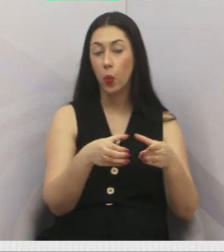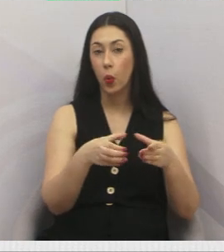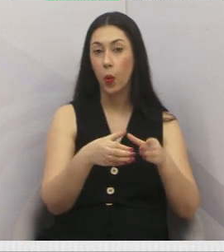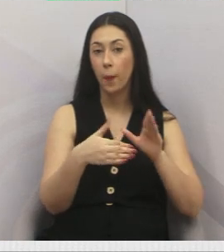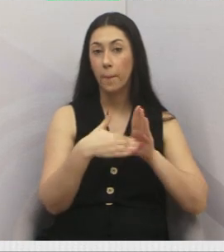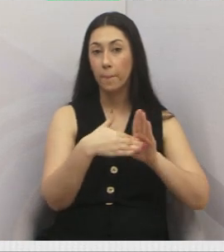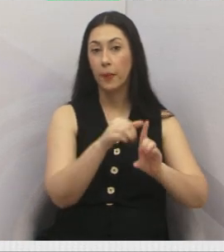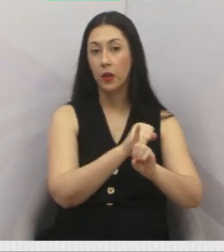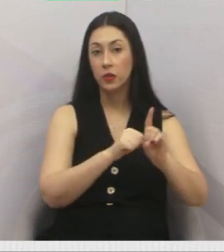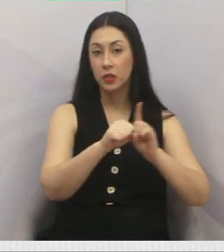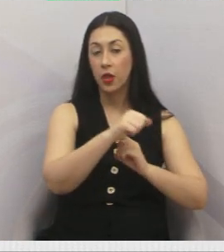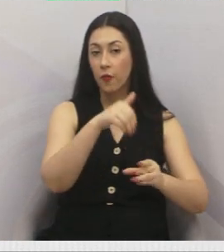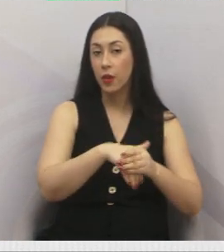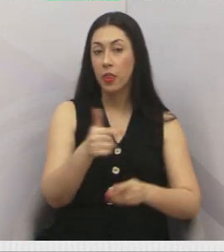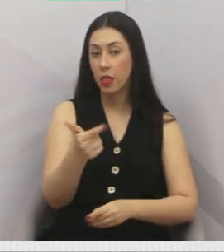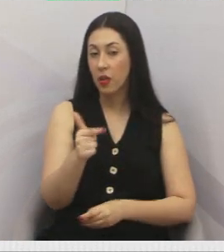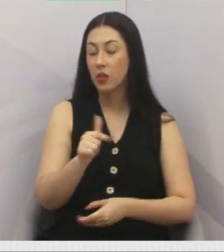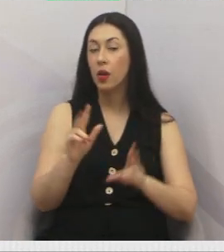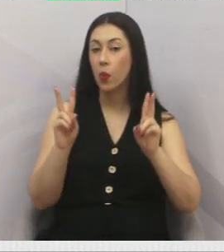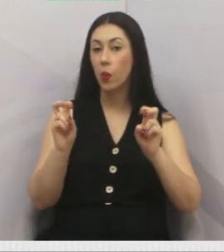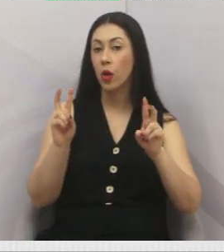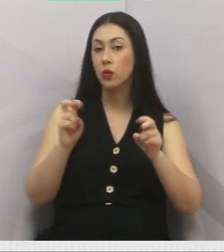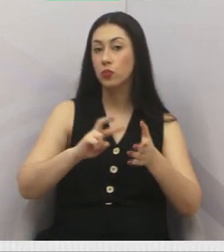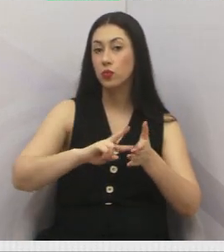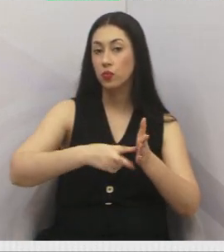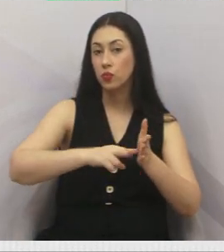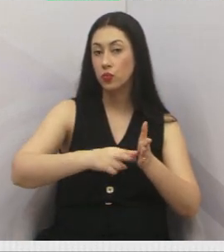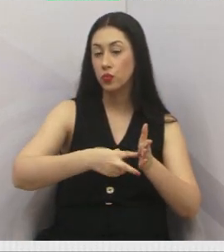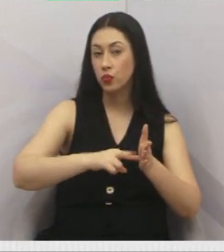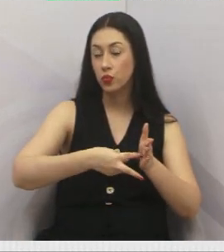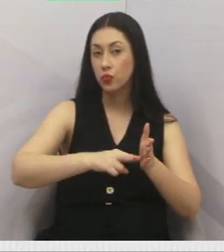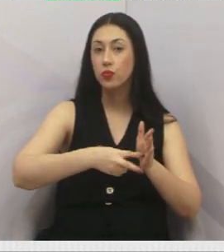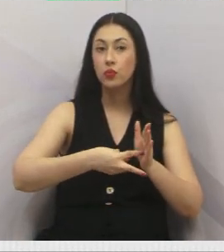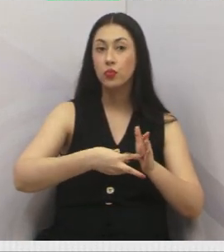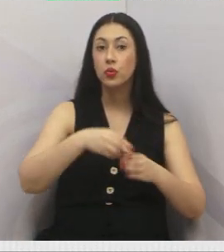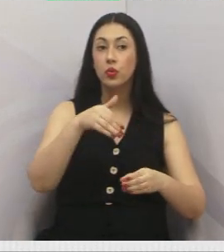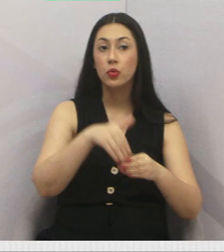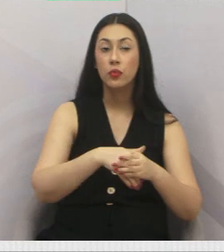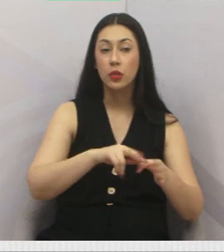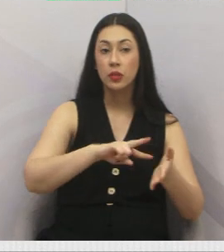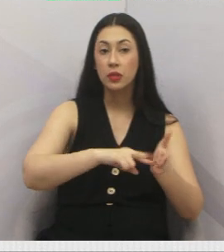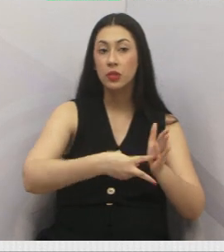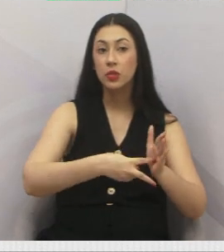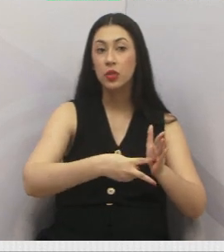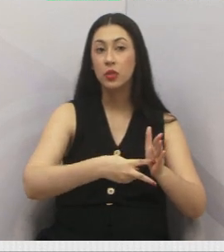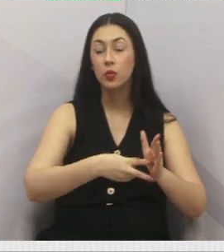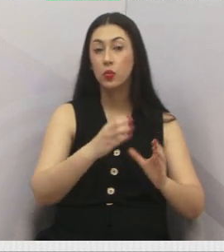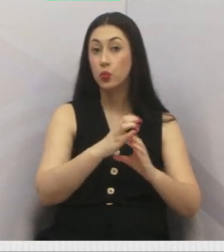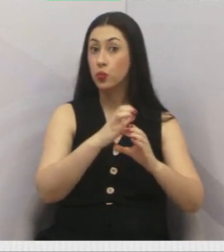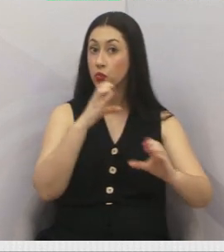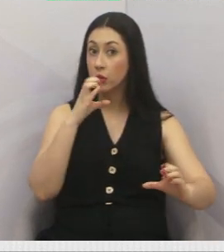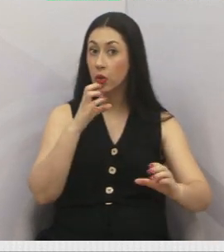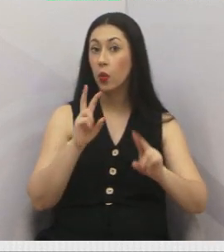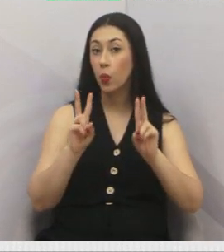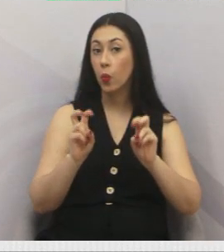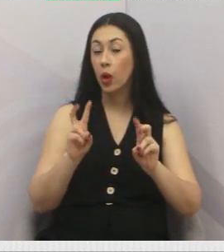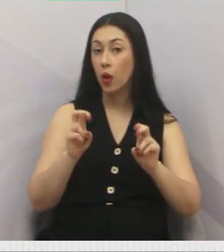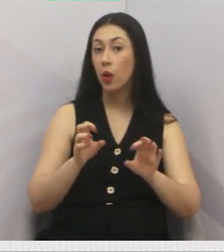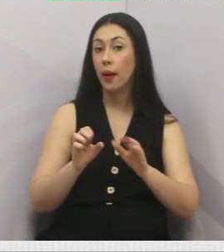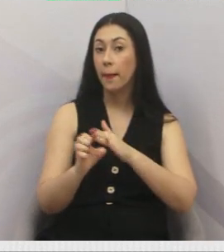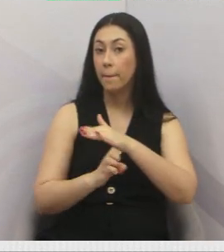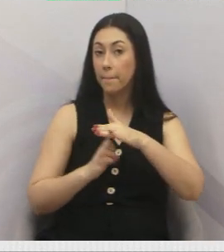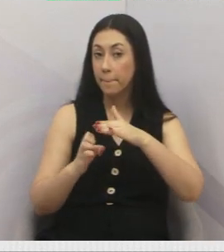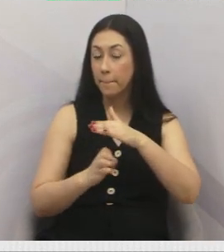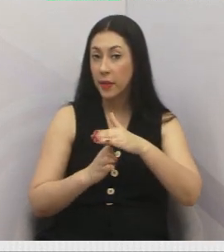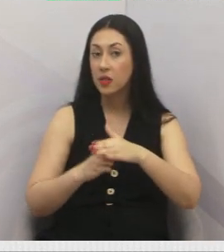Segmento Movimentos Populares, voto em branco. Segmento Entidade Classe Sindical, um voto, Sindicato dos Engenheiros. Segmento Empresas e